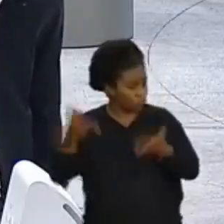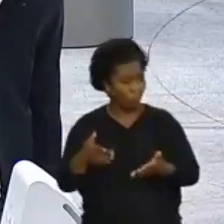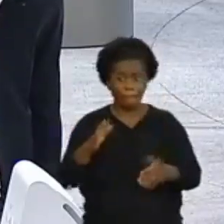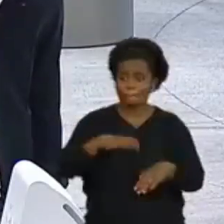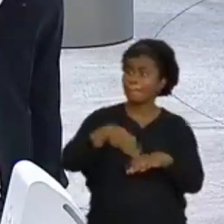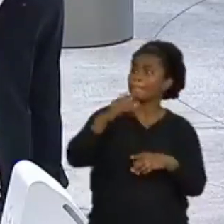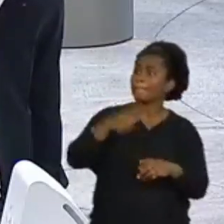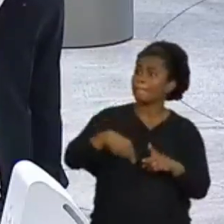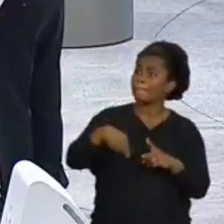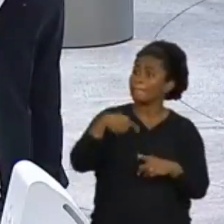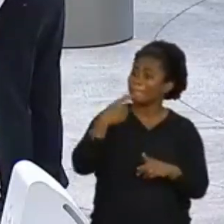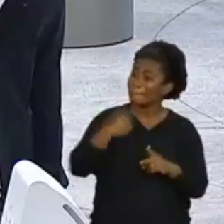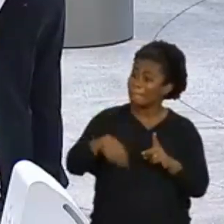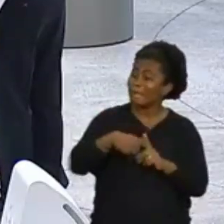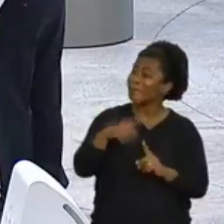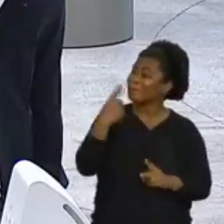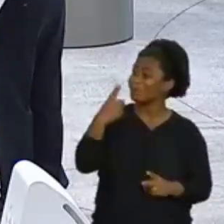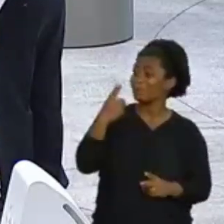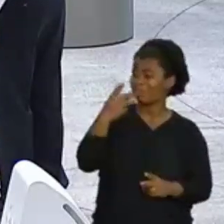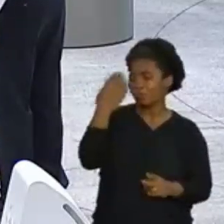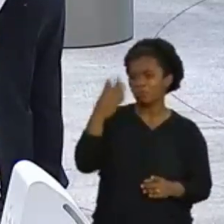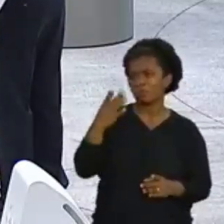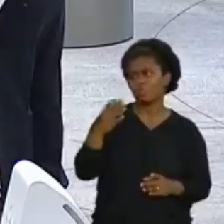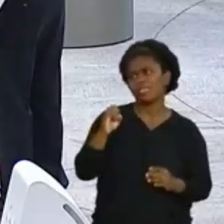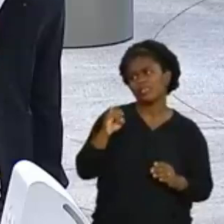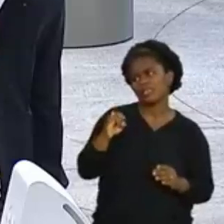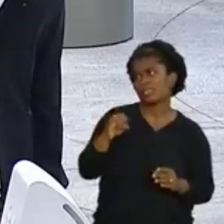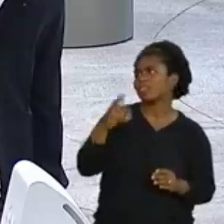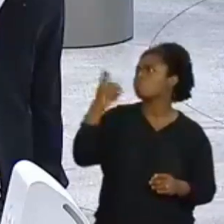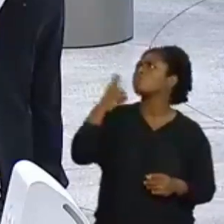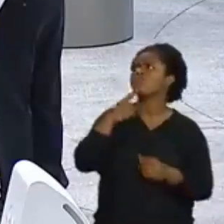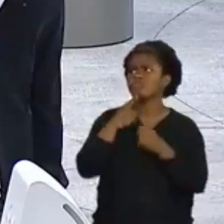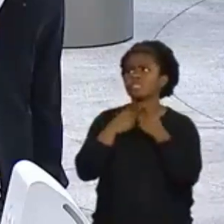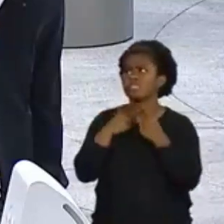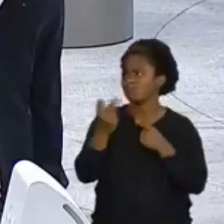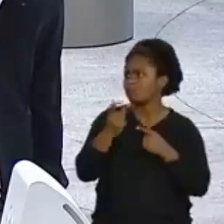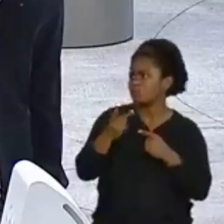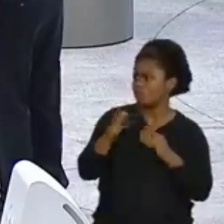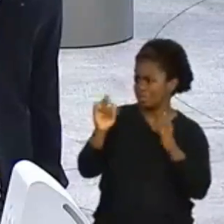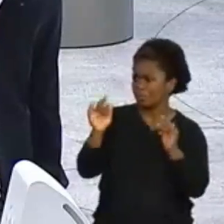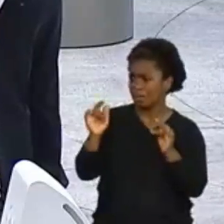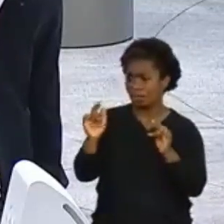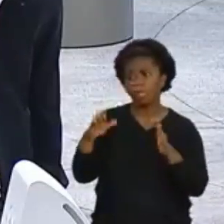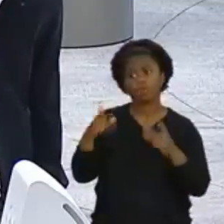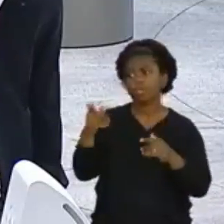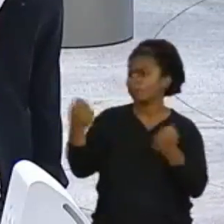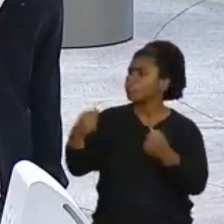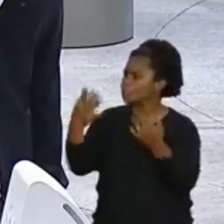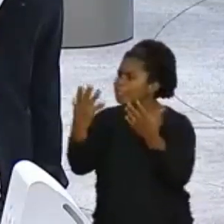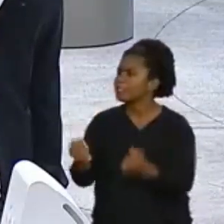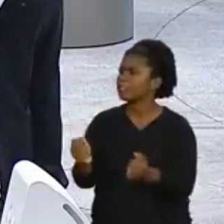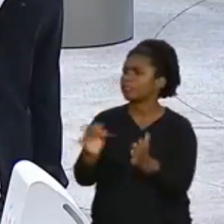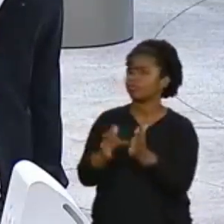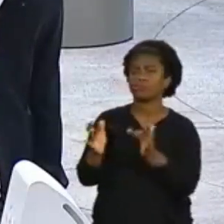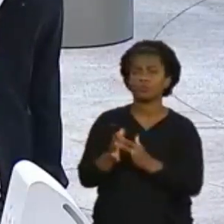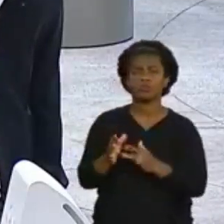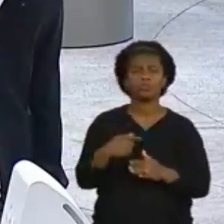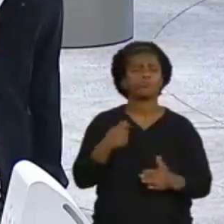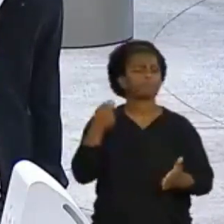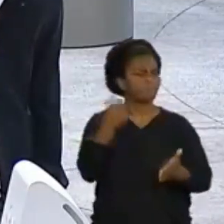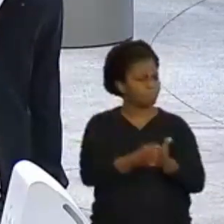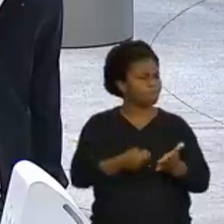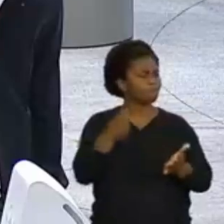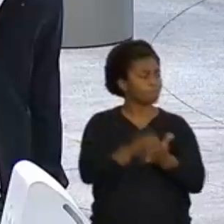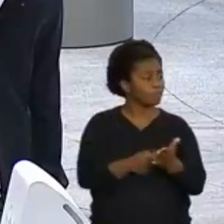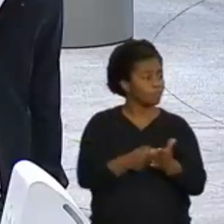um. Se é da tua vontade esse namoro, ele vai ter que se converter também. E hoje, e como lá, é que está? E eu lá, na minha fé, primeiro